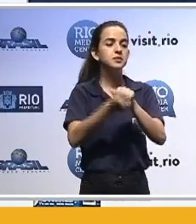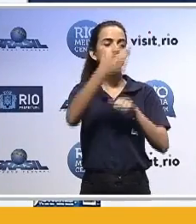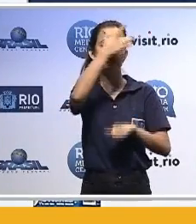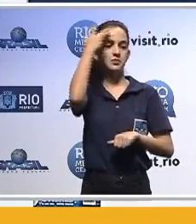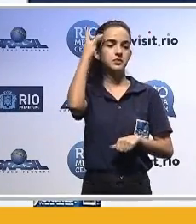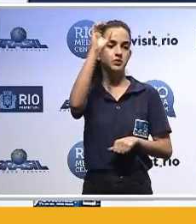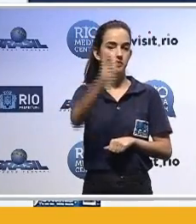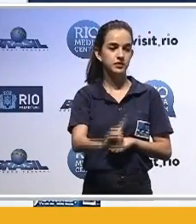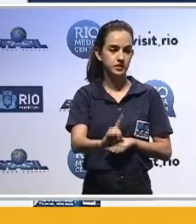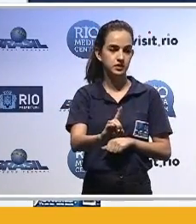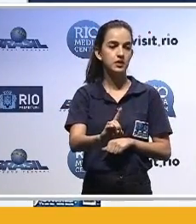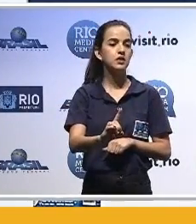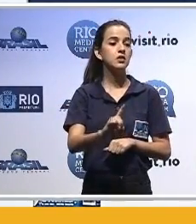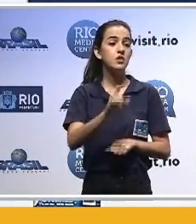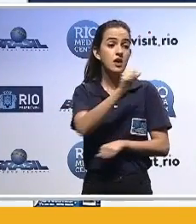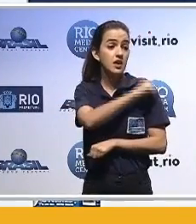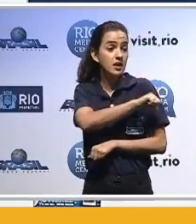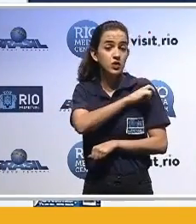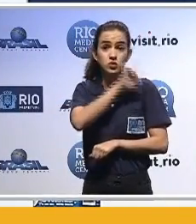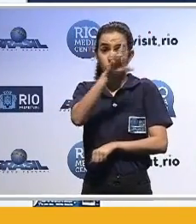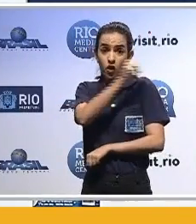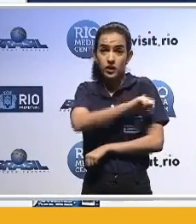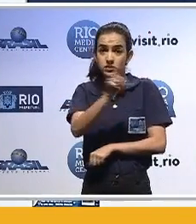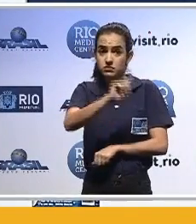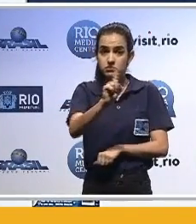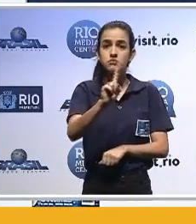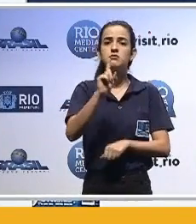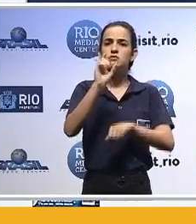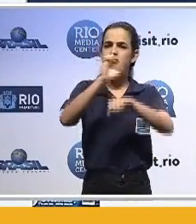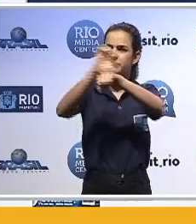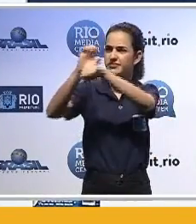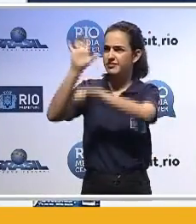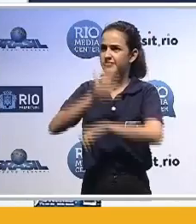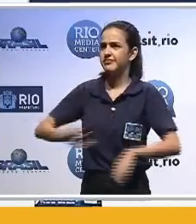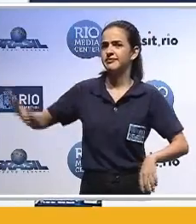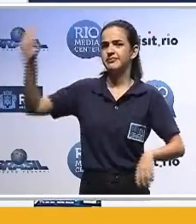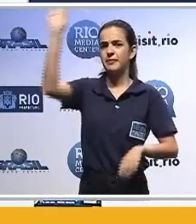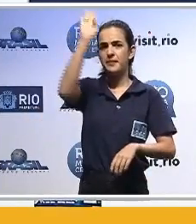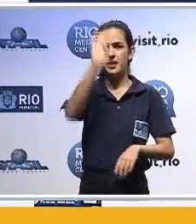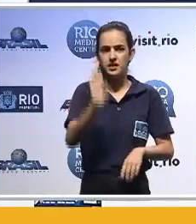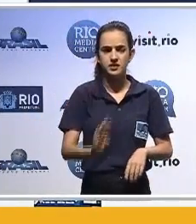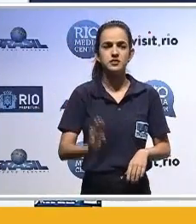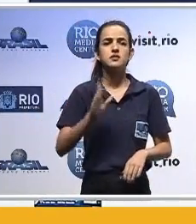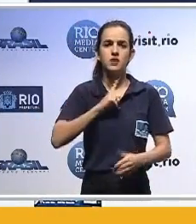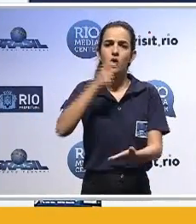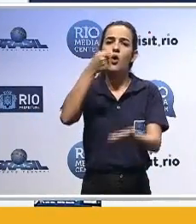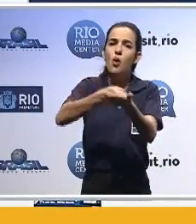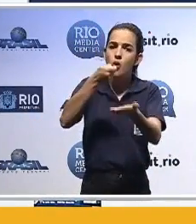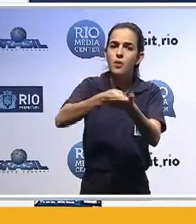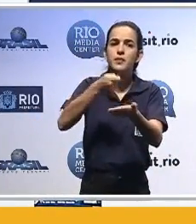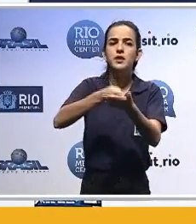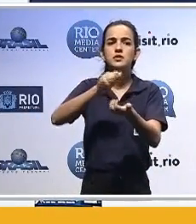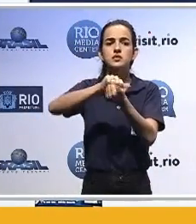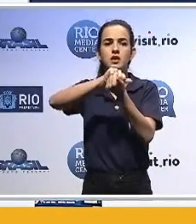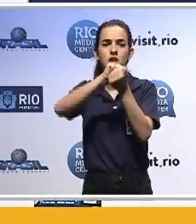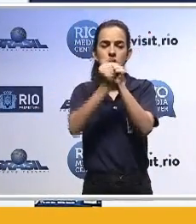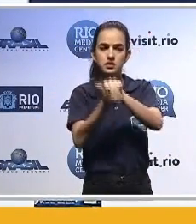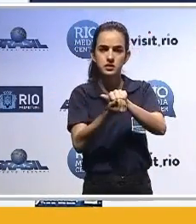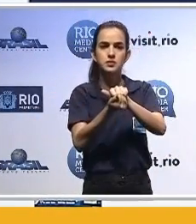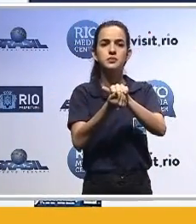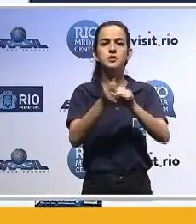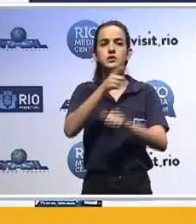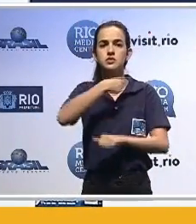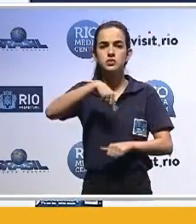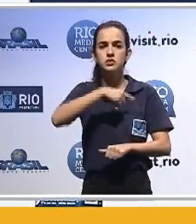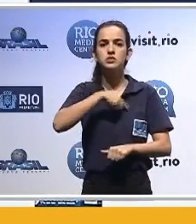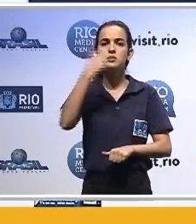os deficientes. Então, o Rio de Janeiro, nem só o Rio de Janeiro, mas também de Brasília, tem nessa preocupação e estamos cada vez